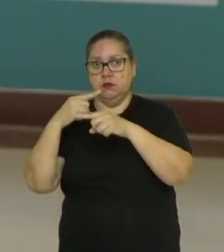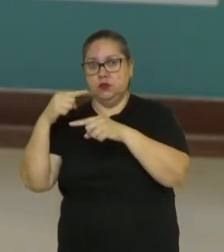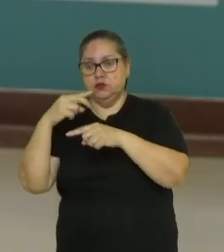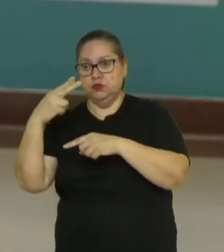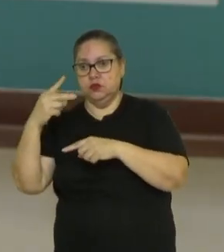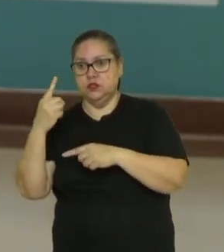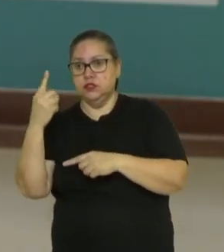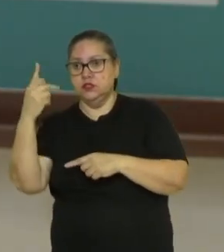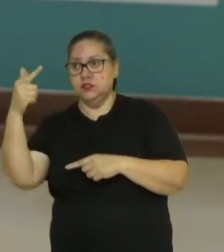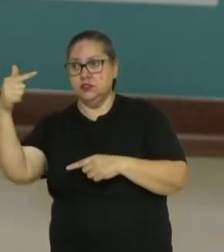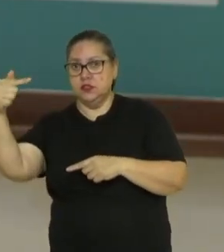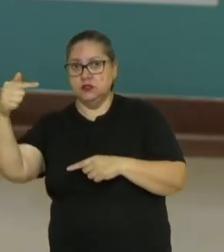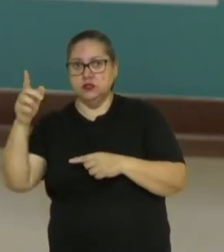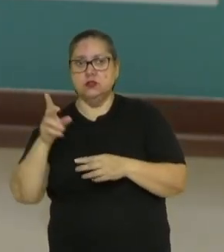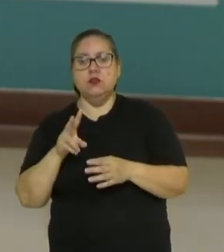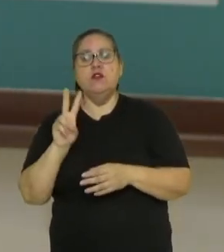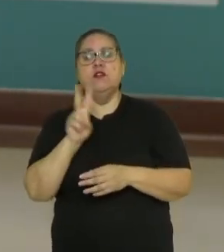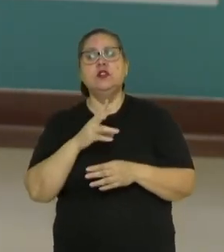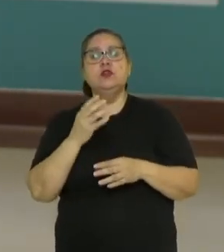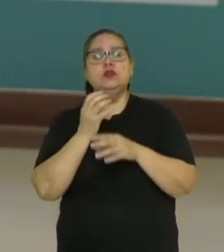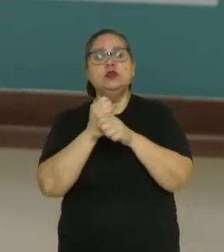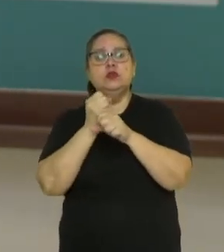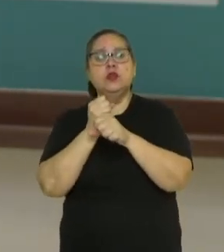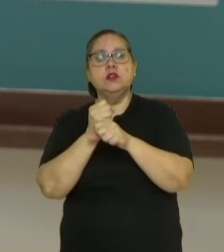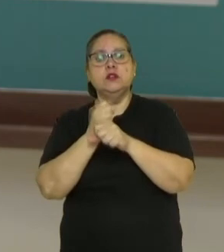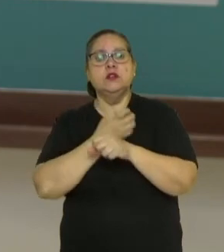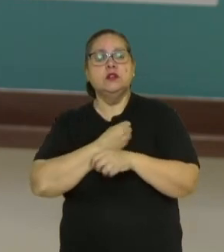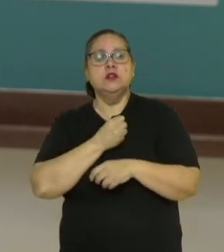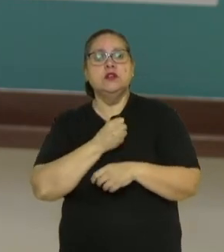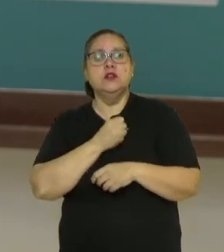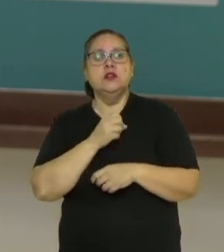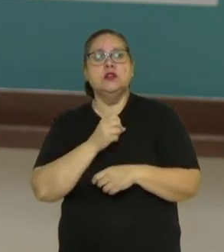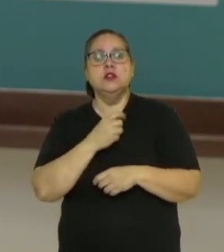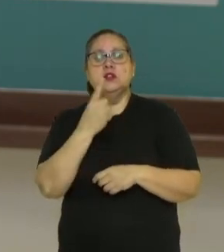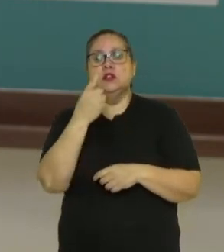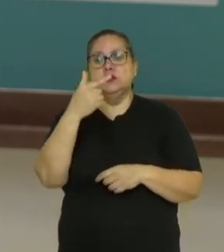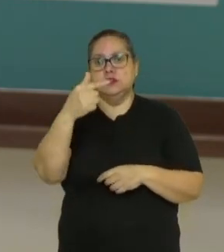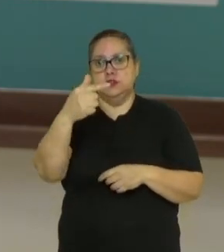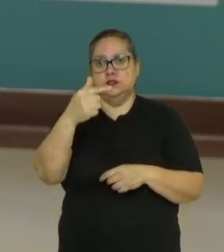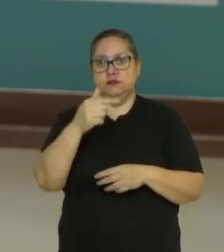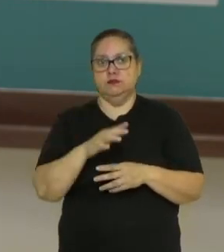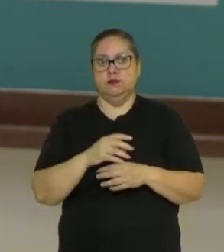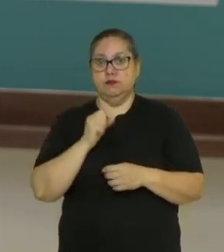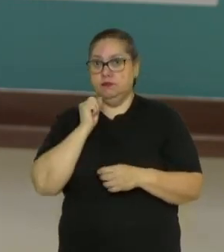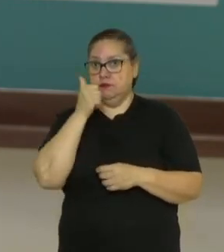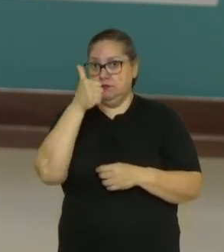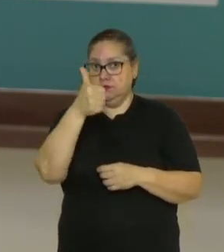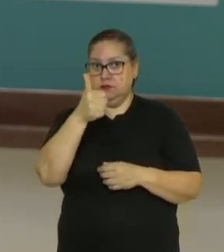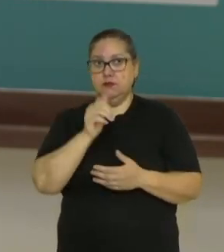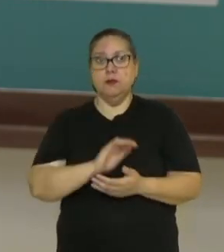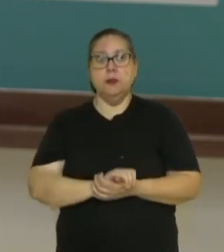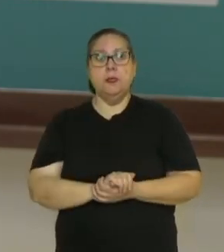2 é 17. Então, o valor numérico dessa expressão algébrica é quanto? 17. Beleza?